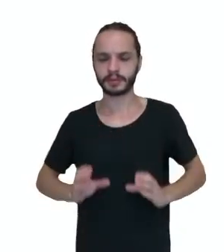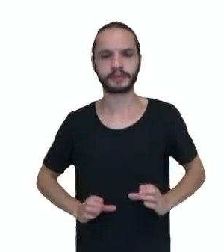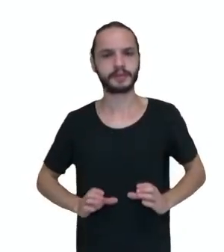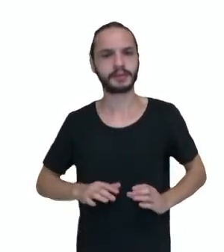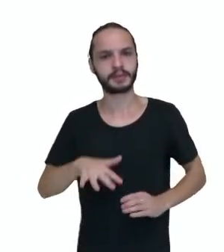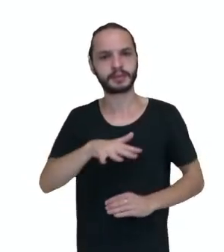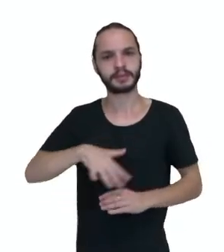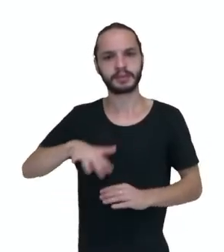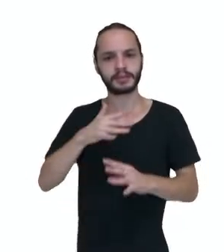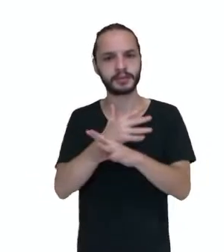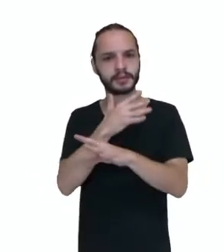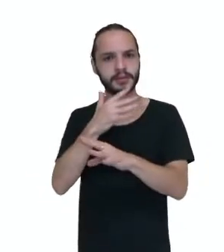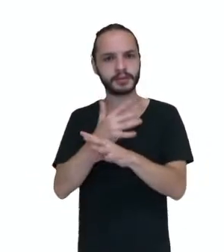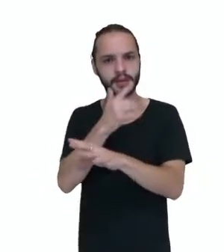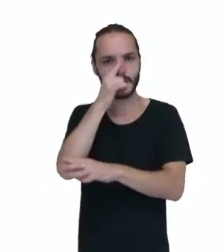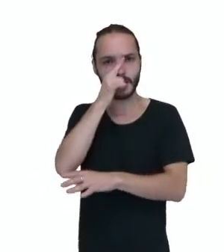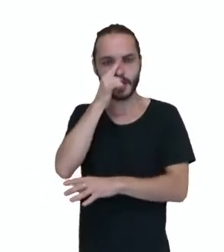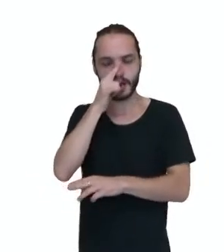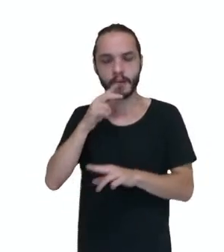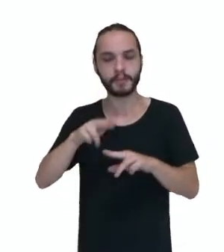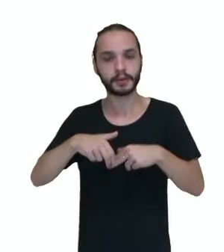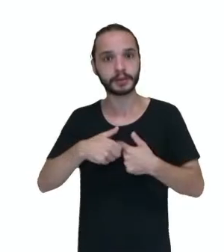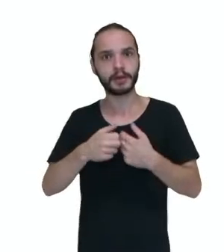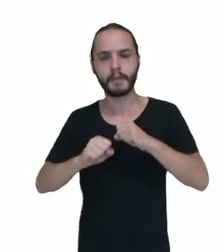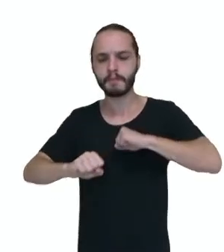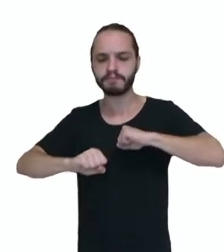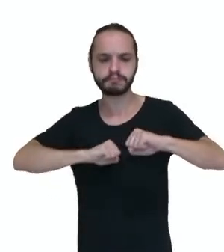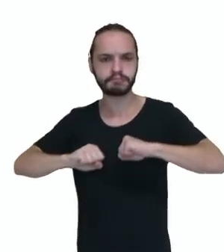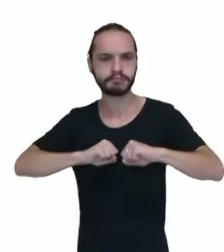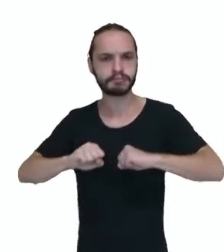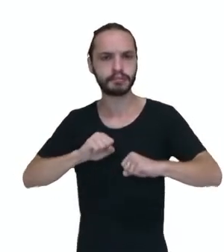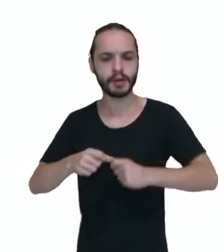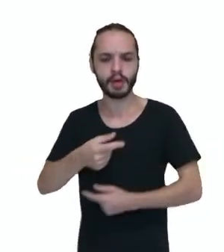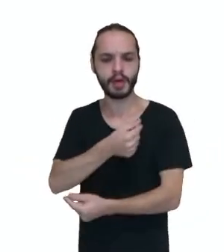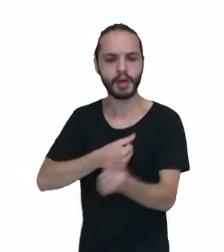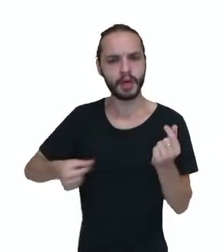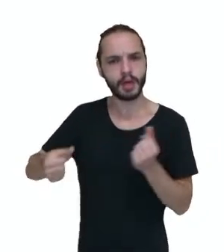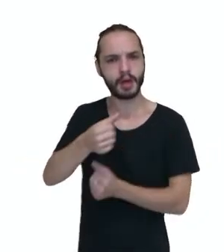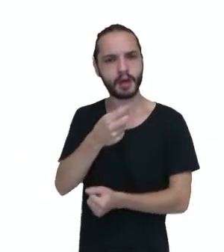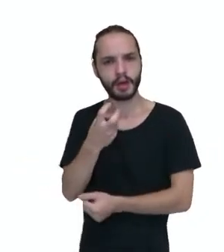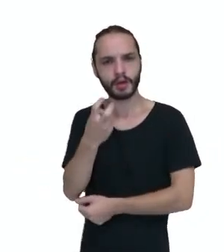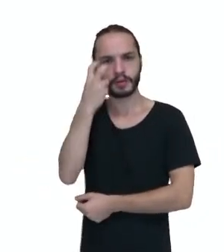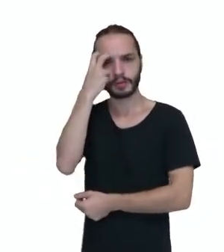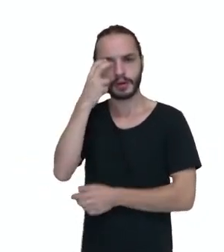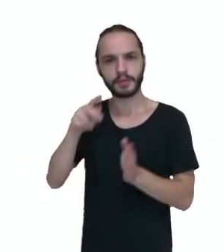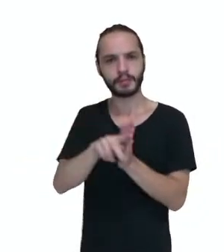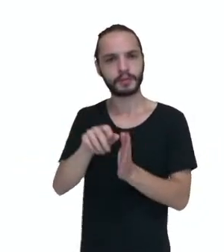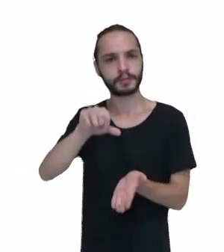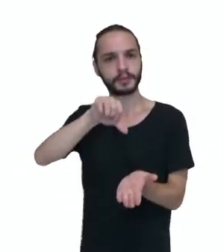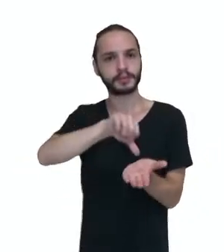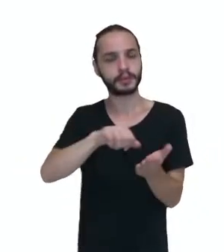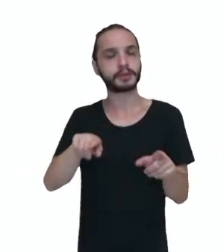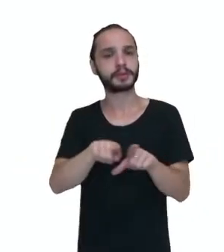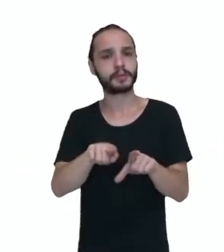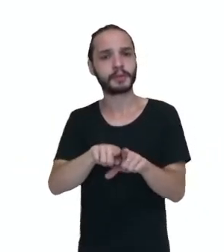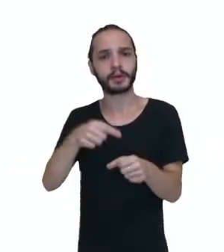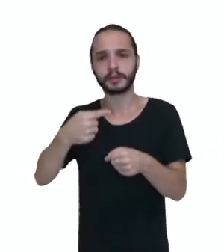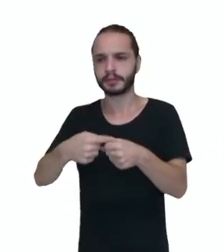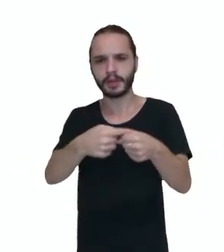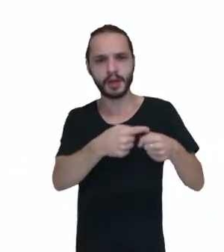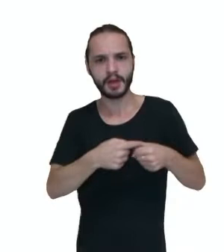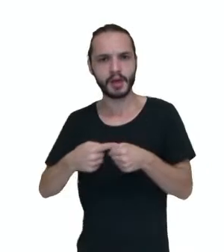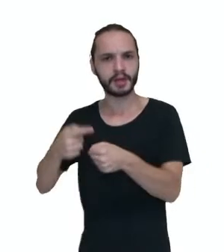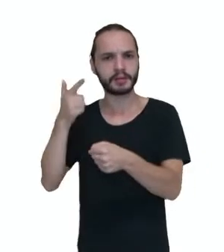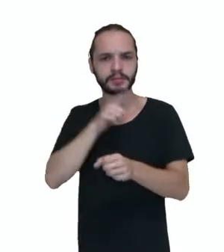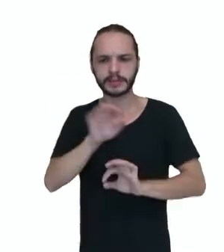desenvolvimento econômico e cultural de Atenas e pela unidade das cidades-estados gregas que se organizaram para